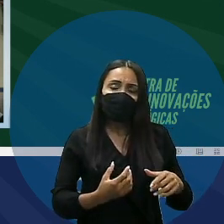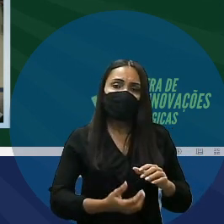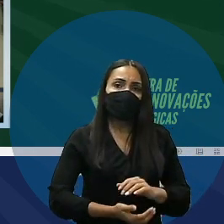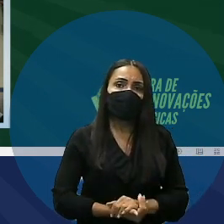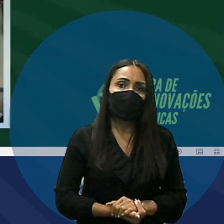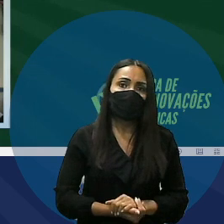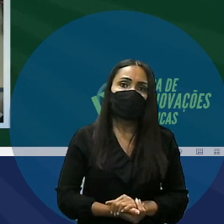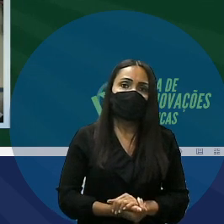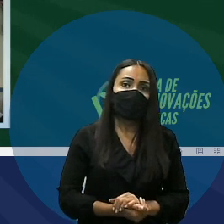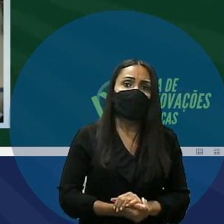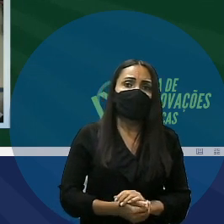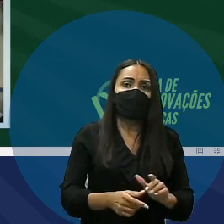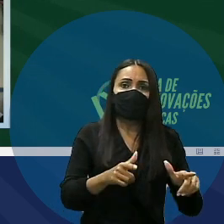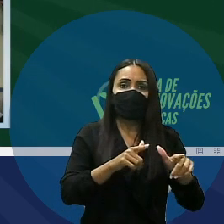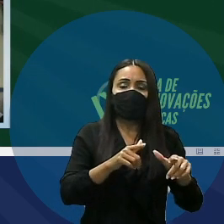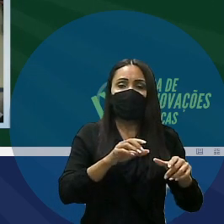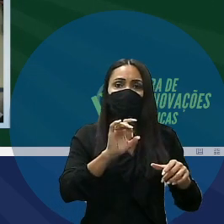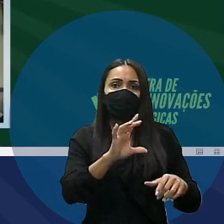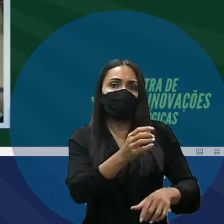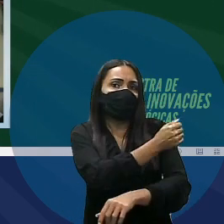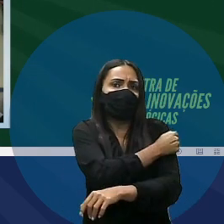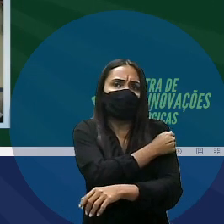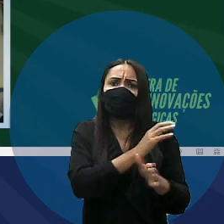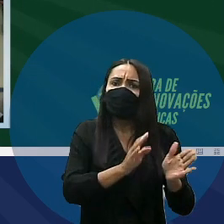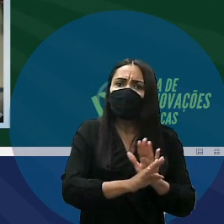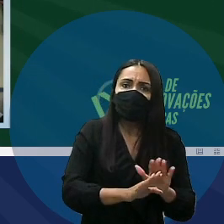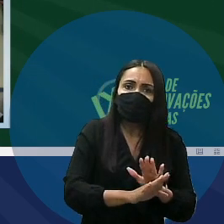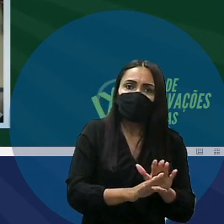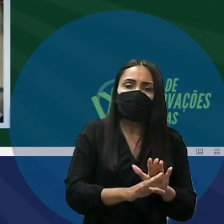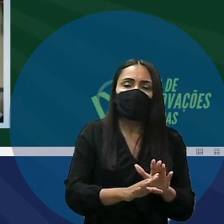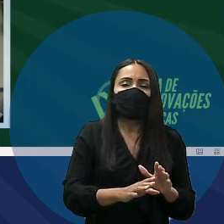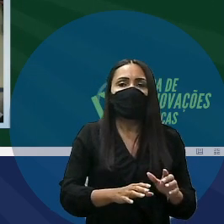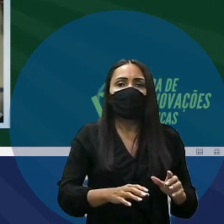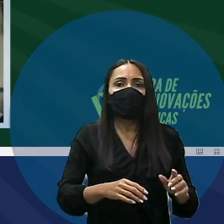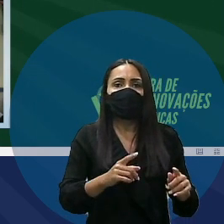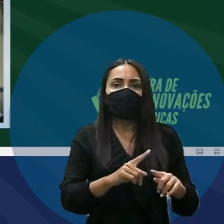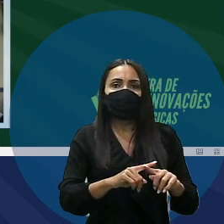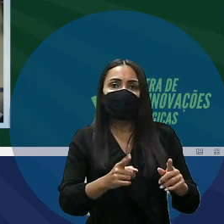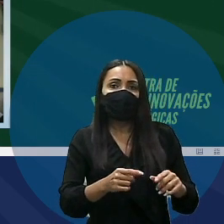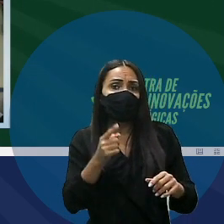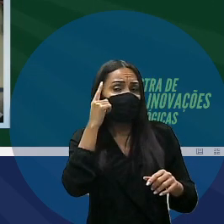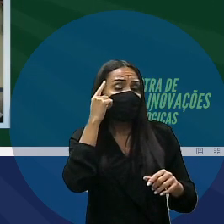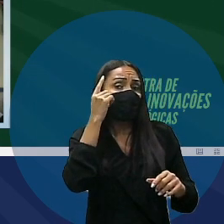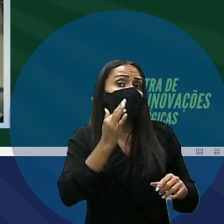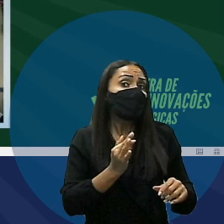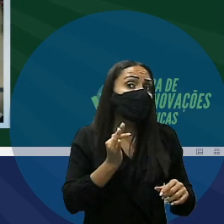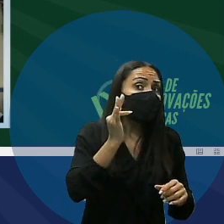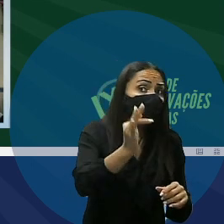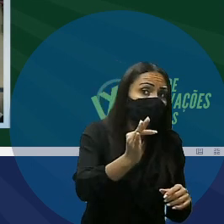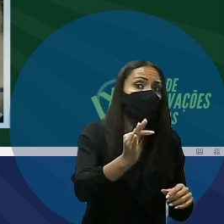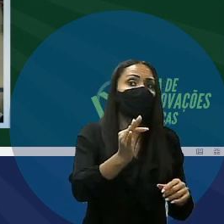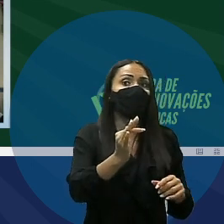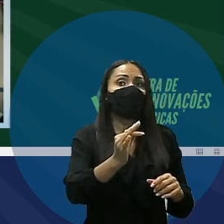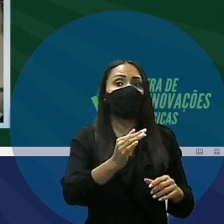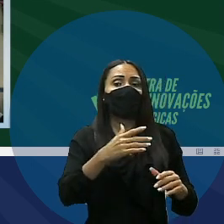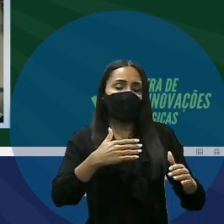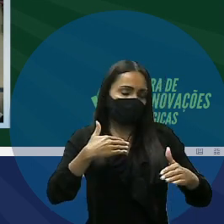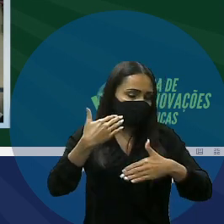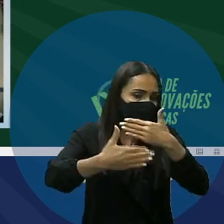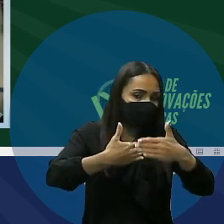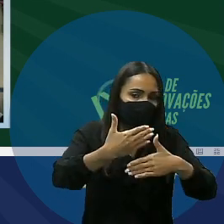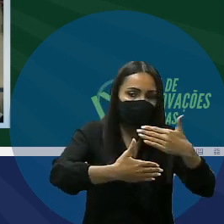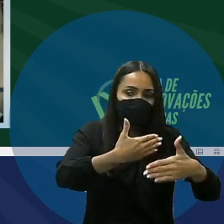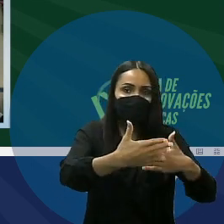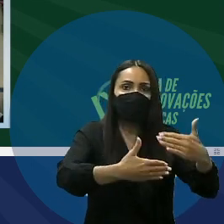coisa de estudantes, e sim que mais adiante vai servir para a sua carreira, talvez uma